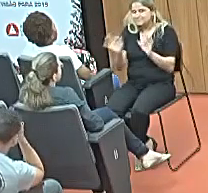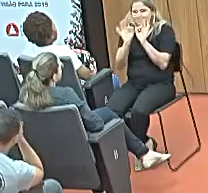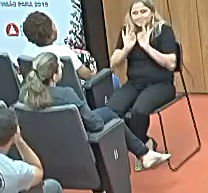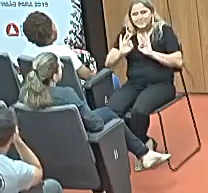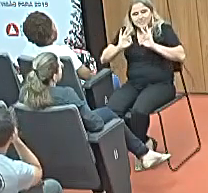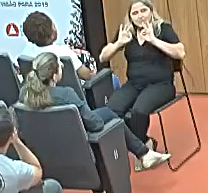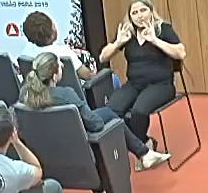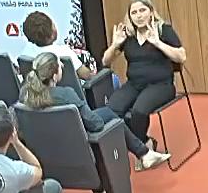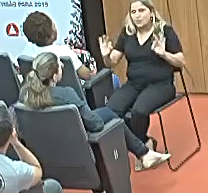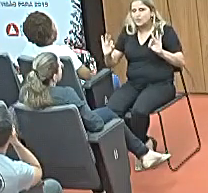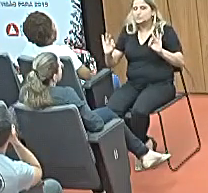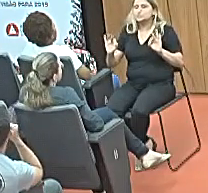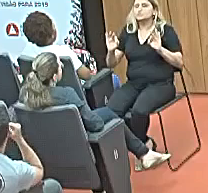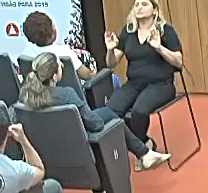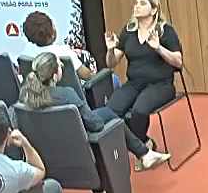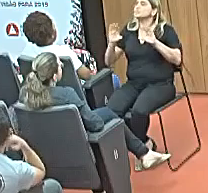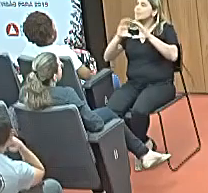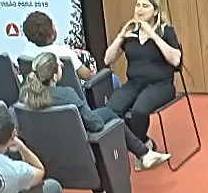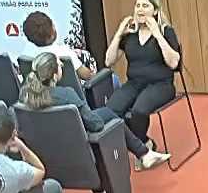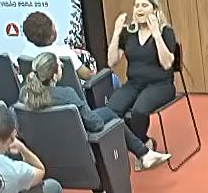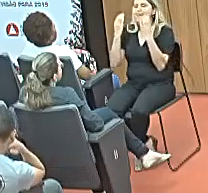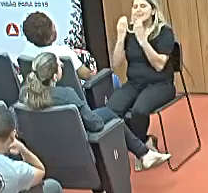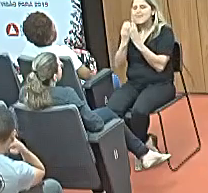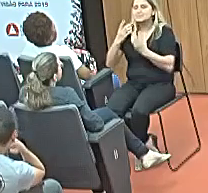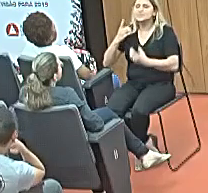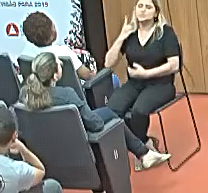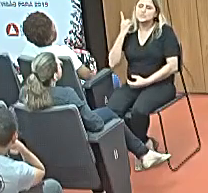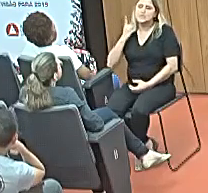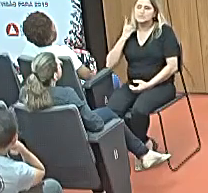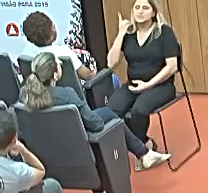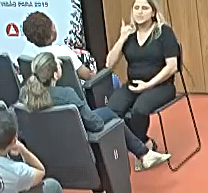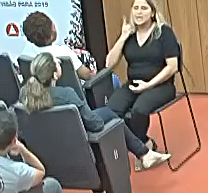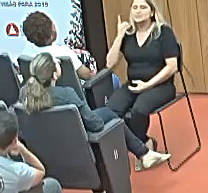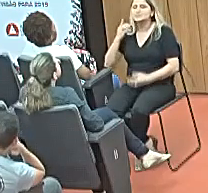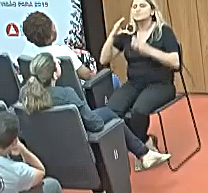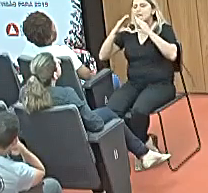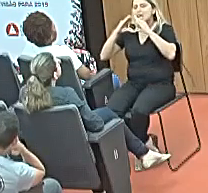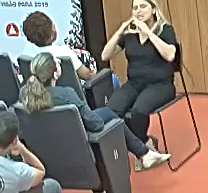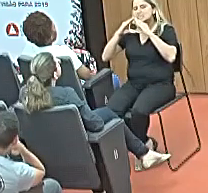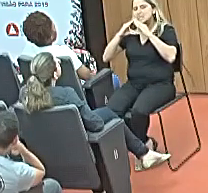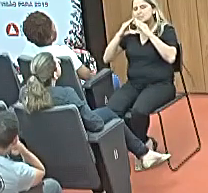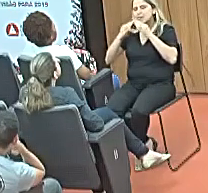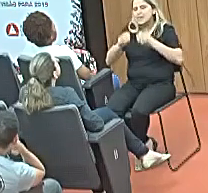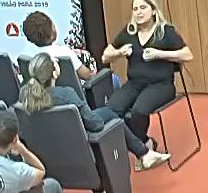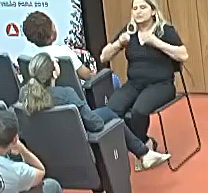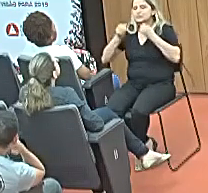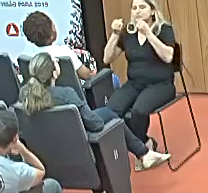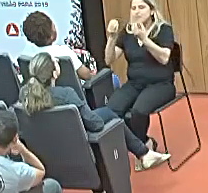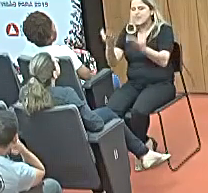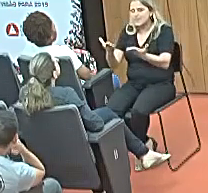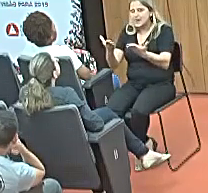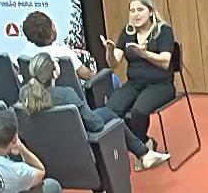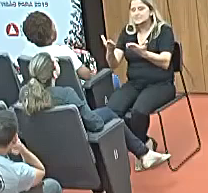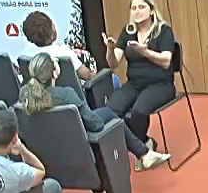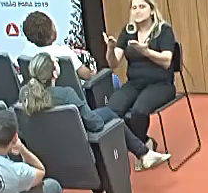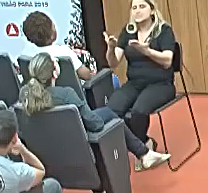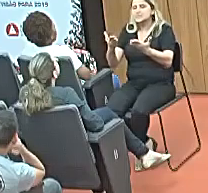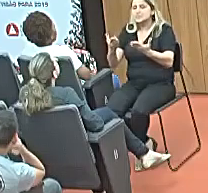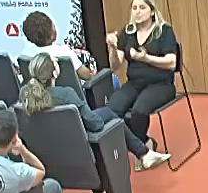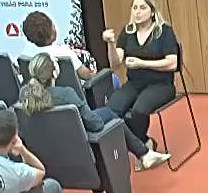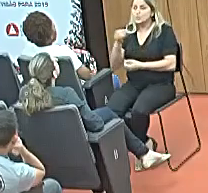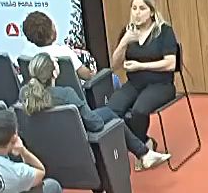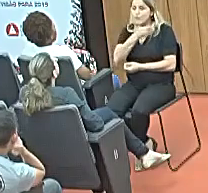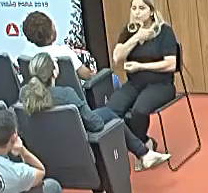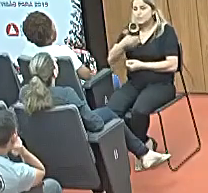que a câmara dos deputados que a assembléia legislativa está oferecendo para o novo governo